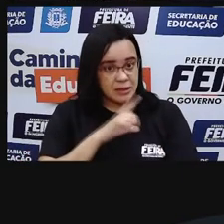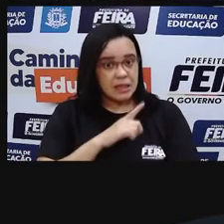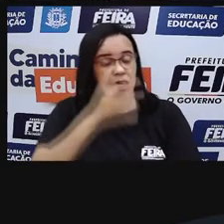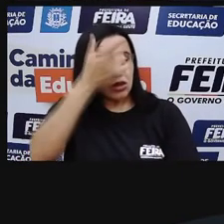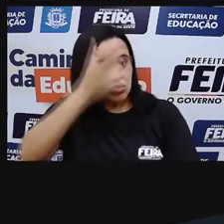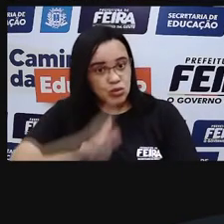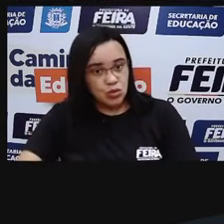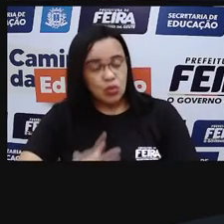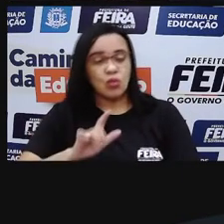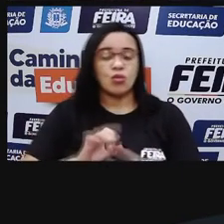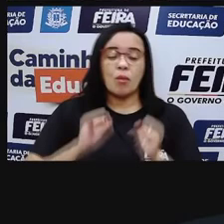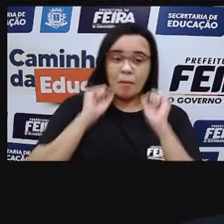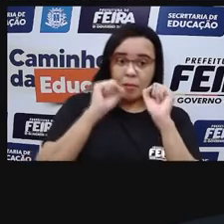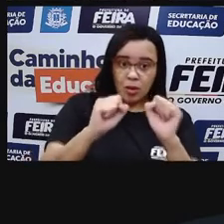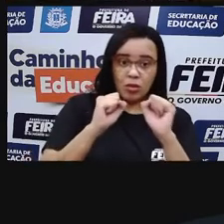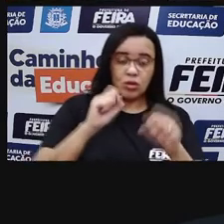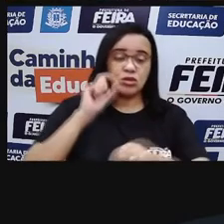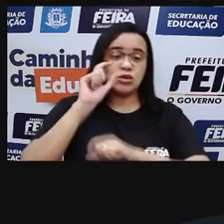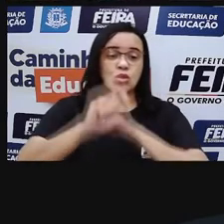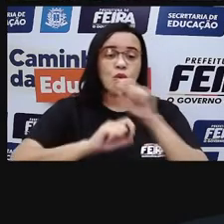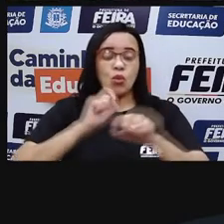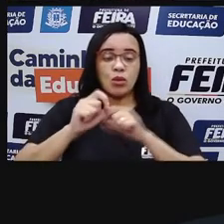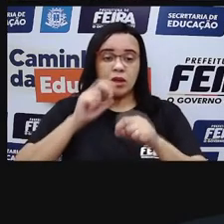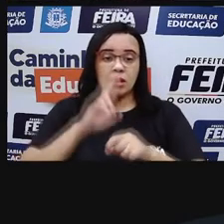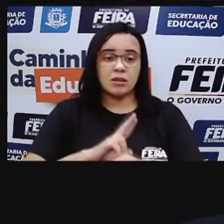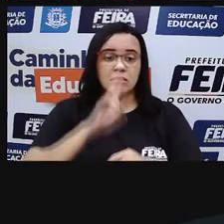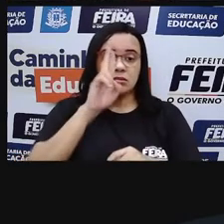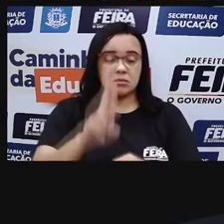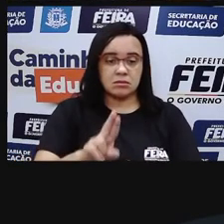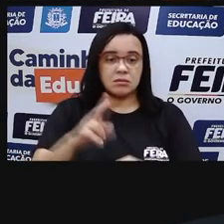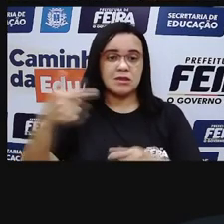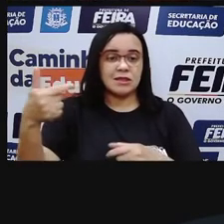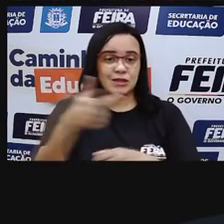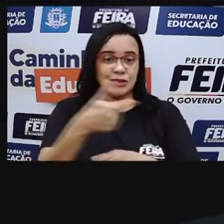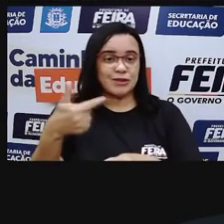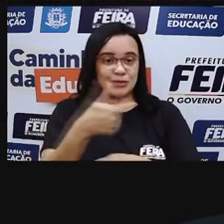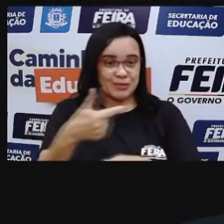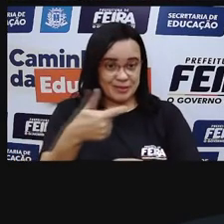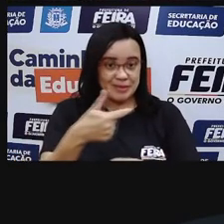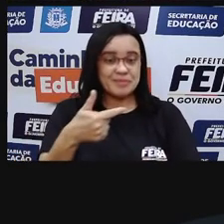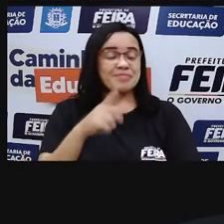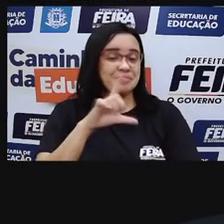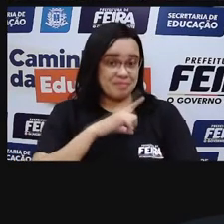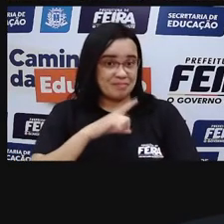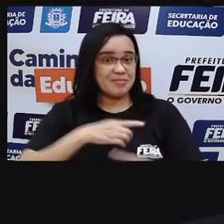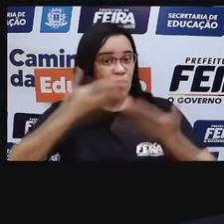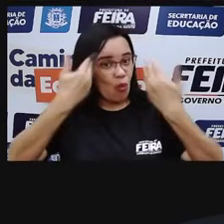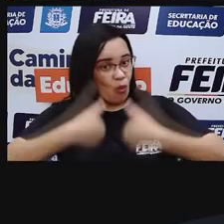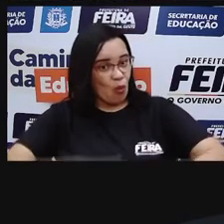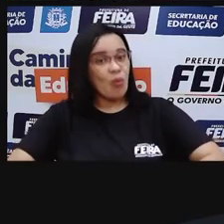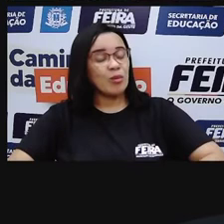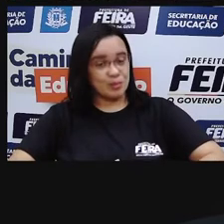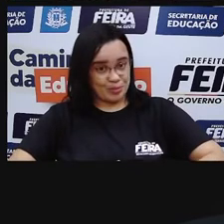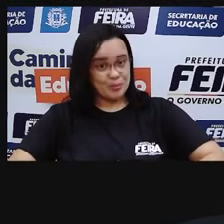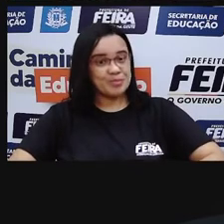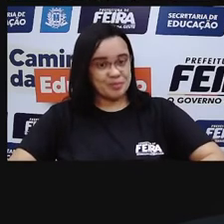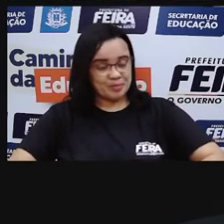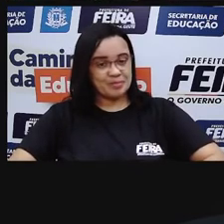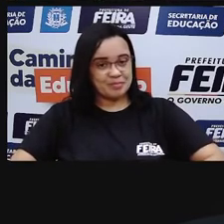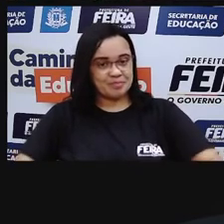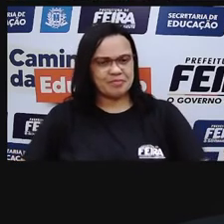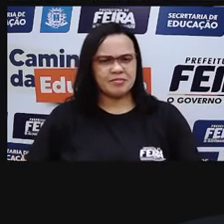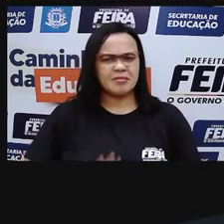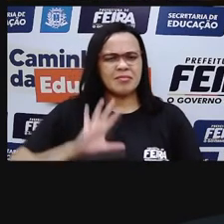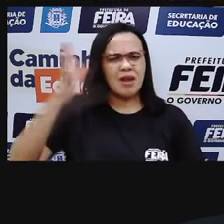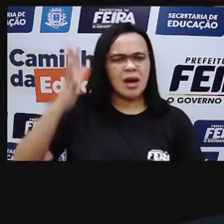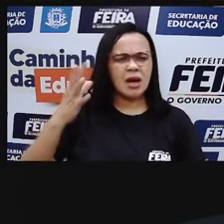que vai acontecer? Eu vou ter uma resposta secundária, uma segunda resposta do meu corpo. E como é que vai acontecer isso,